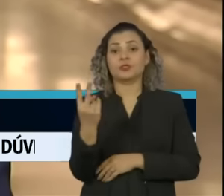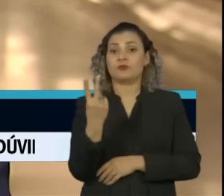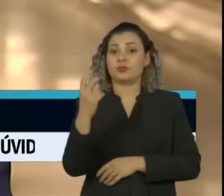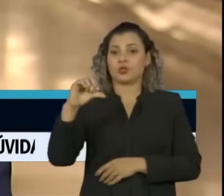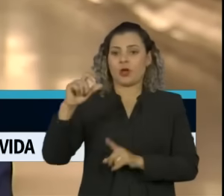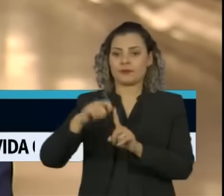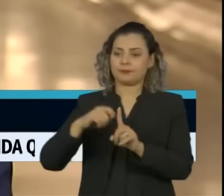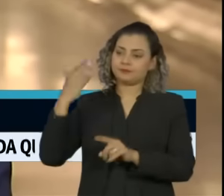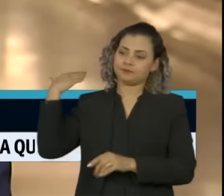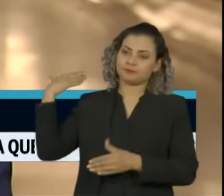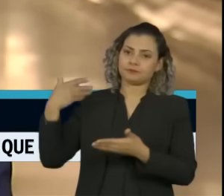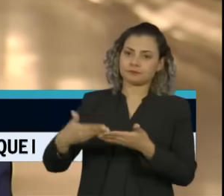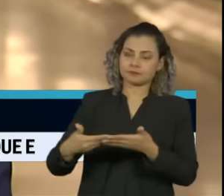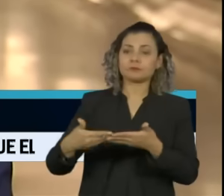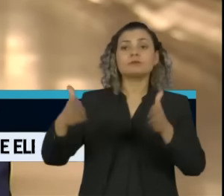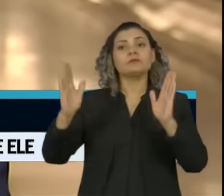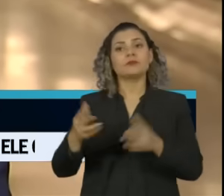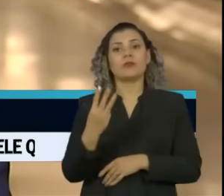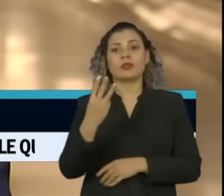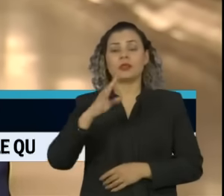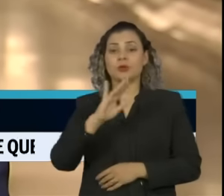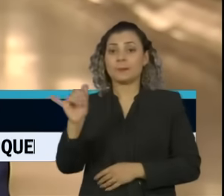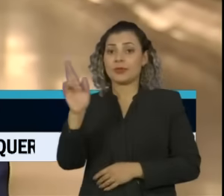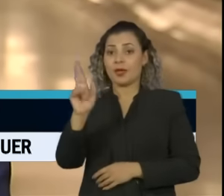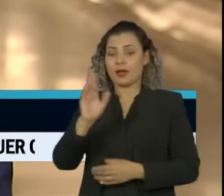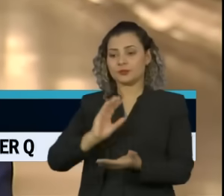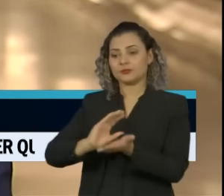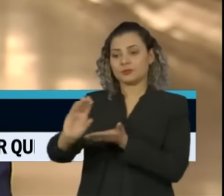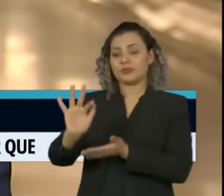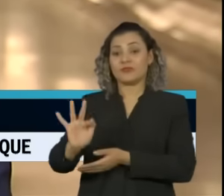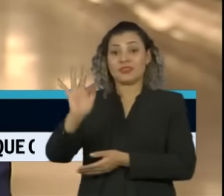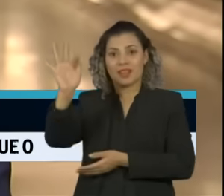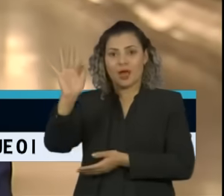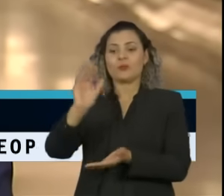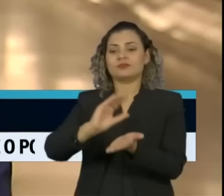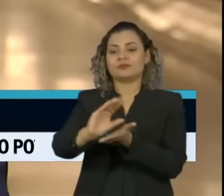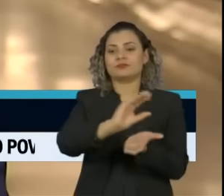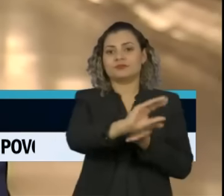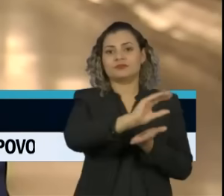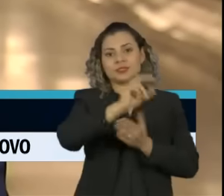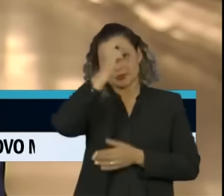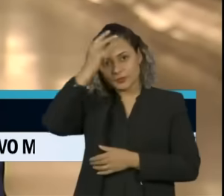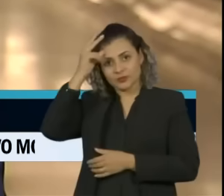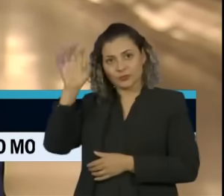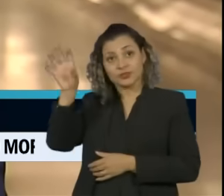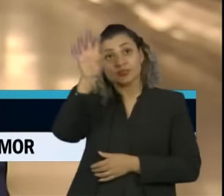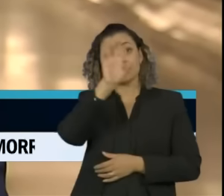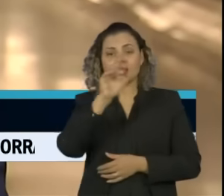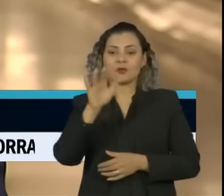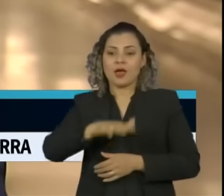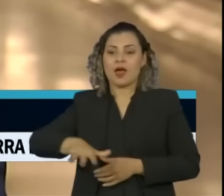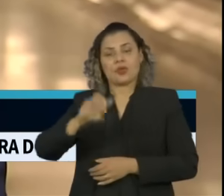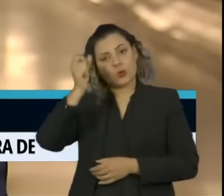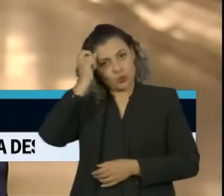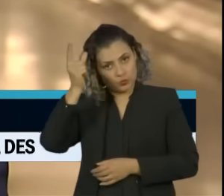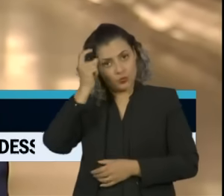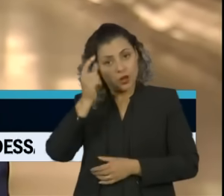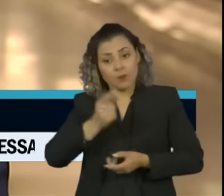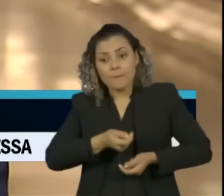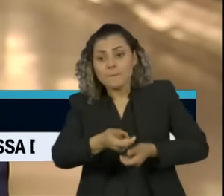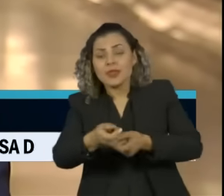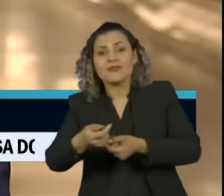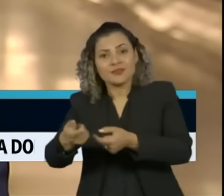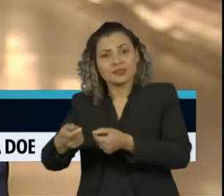29, prevê o repasse de 3 bilhões de reais da União para estados e municípios aplicarem na cultura. Parte do recurso